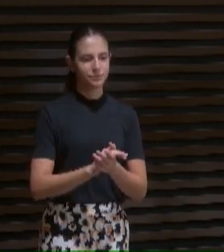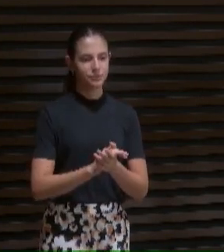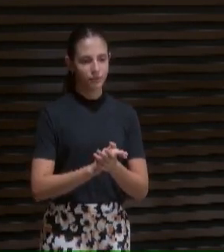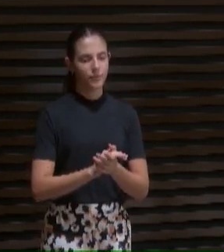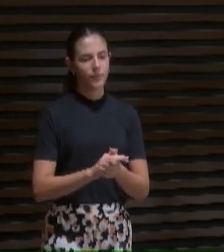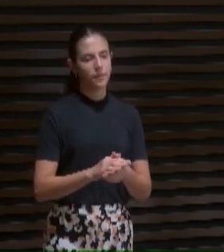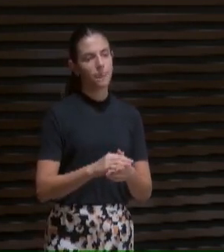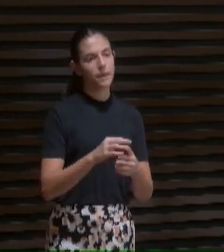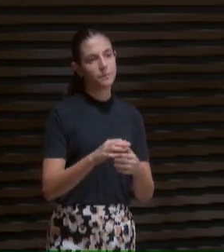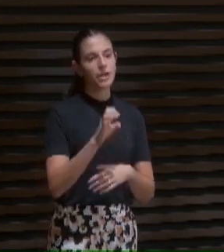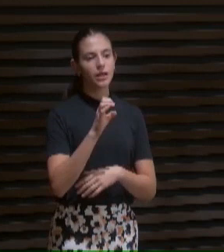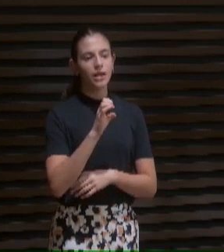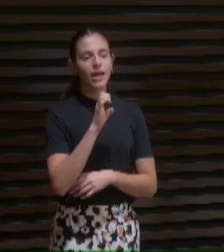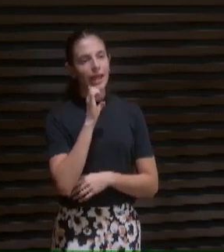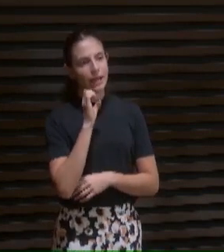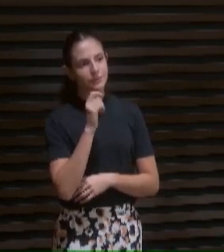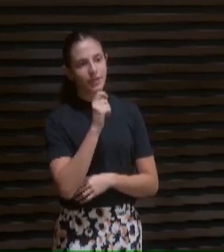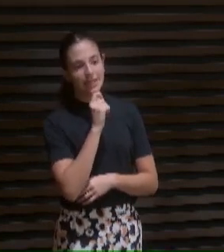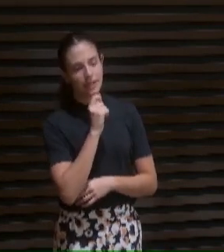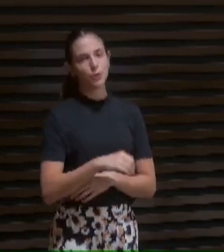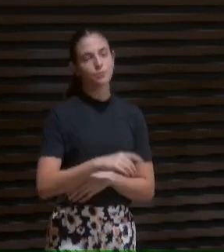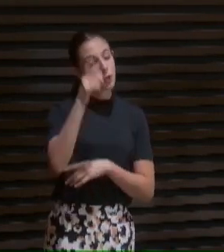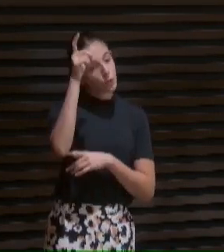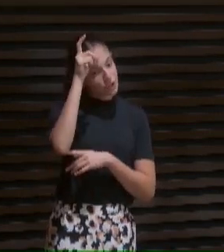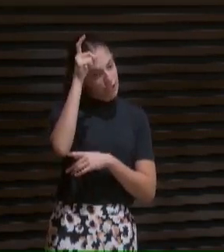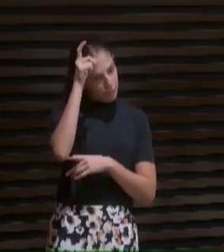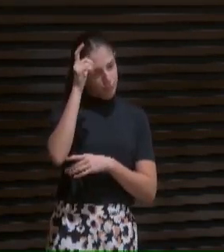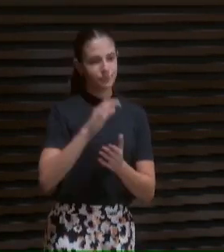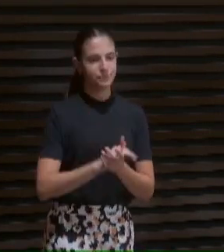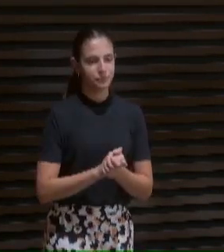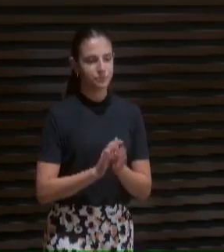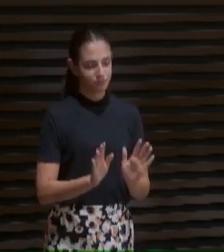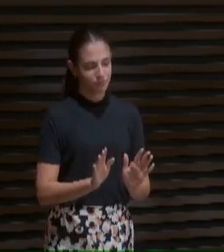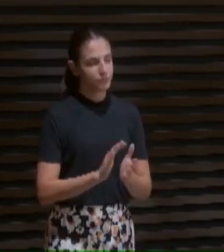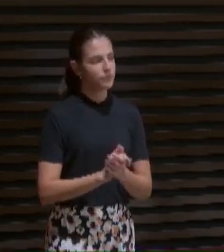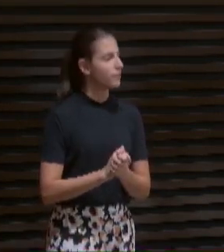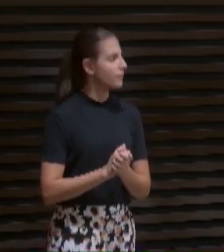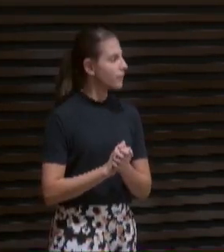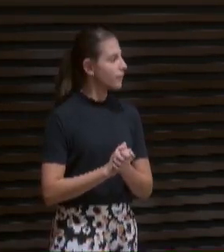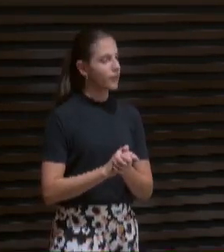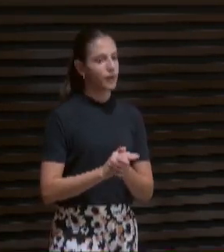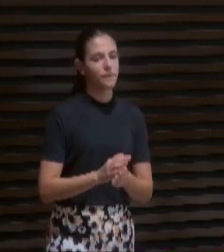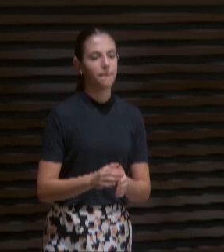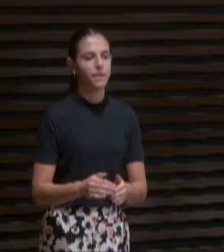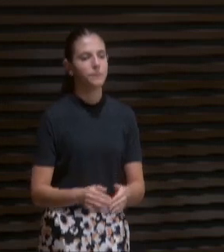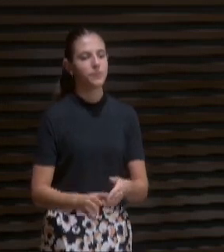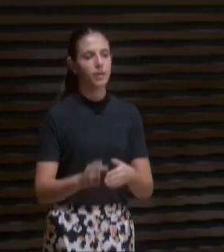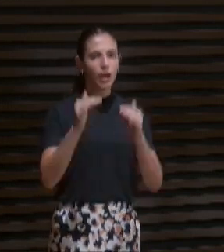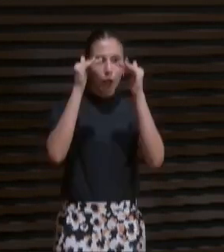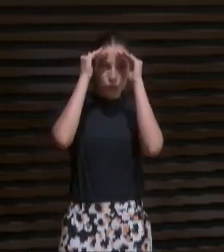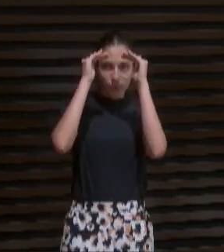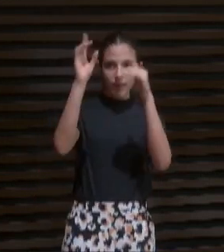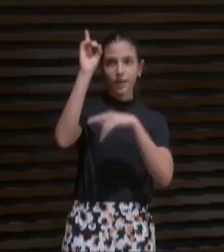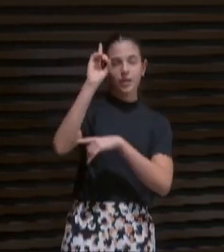e ele fugirá de vós. Submetei a Deus e resisti ao diabo. Submeta-se a Deus e resista ao diabo. Mas